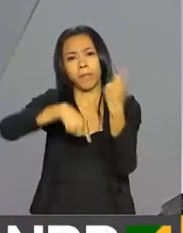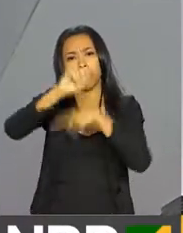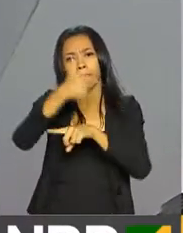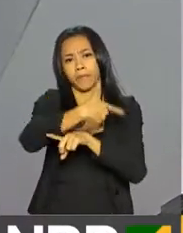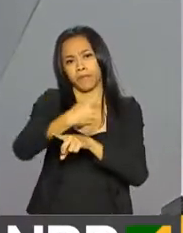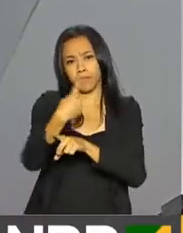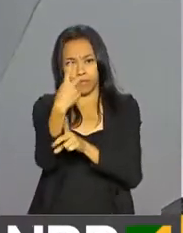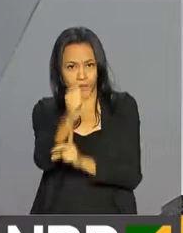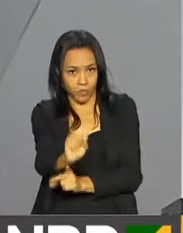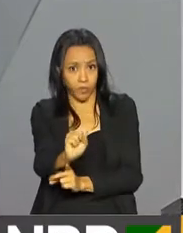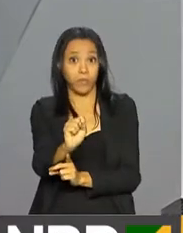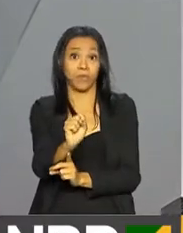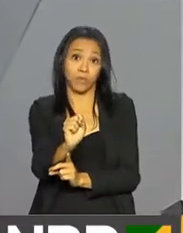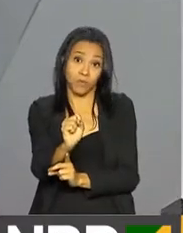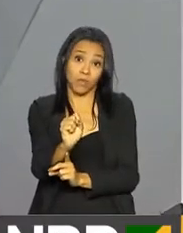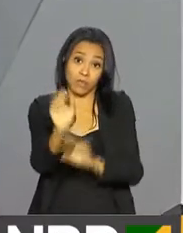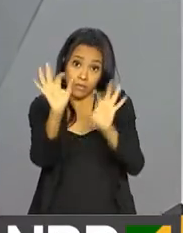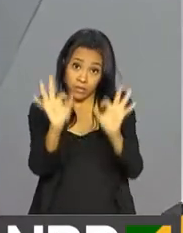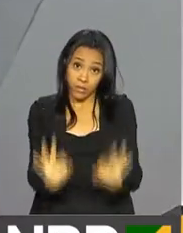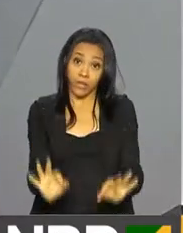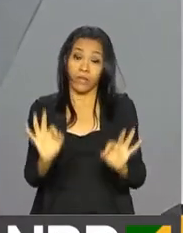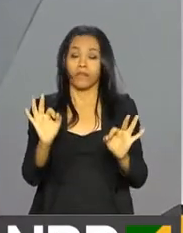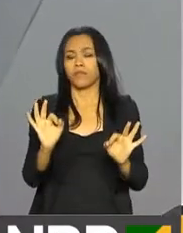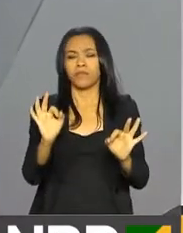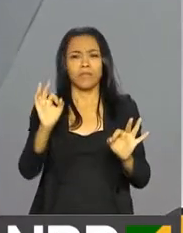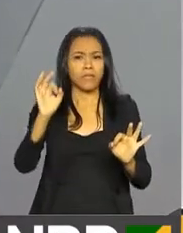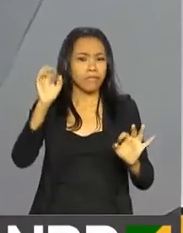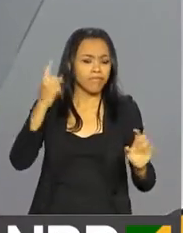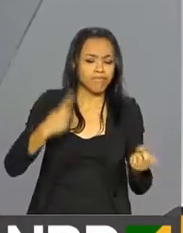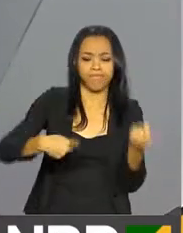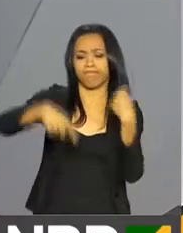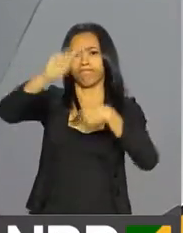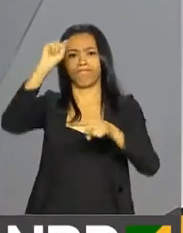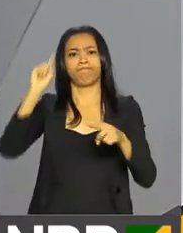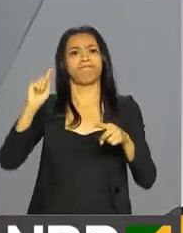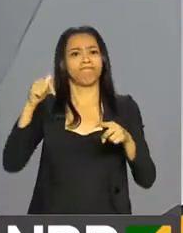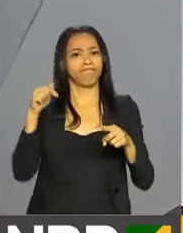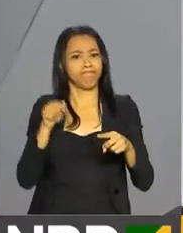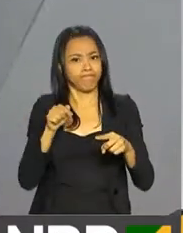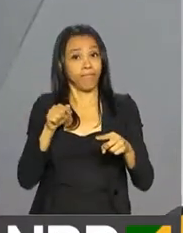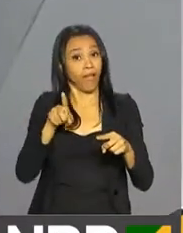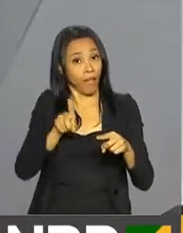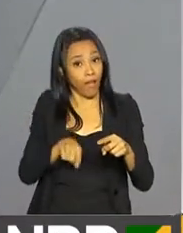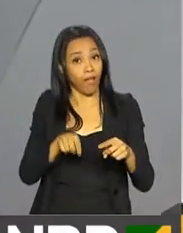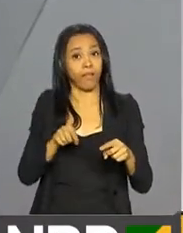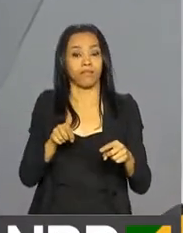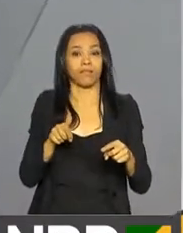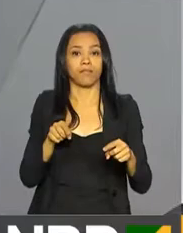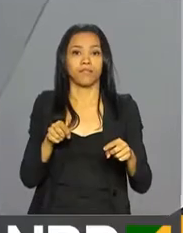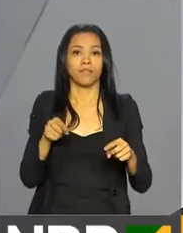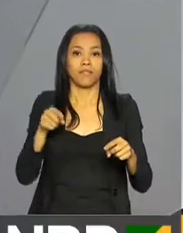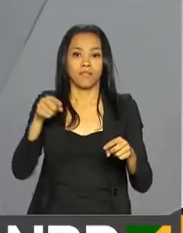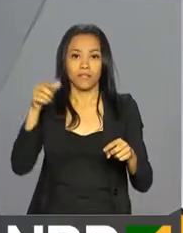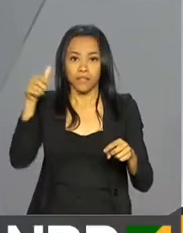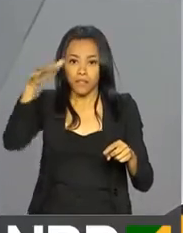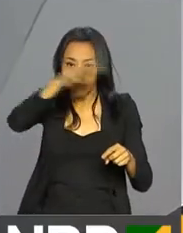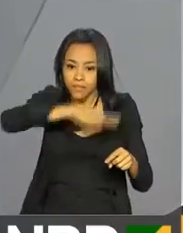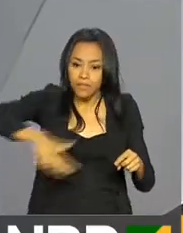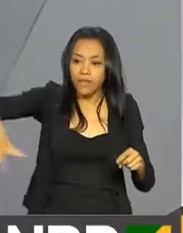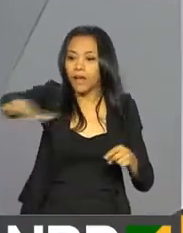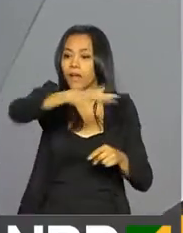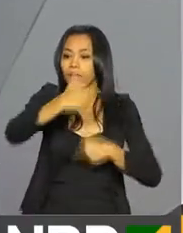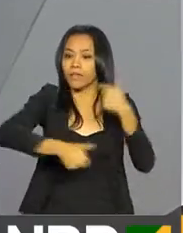e certamente esta prosperidade um dos fundamentos dessa prosperidade estará na atuação do porto